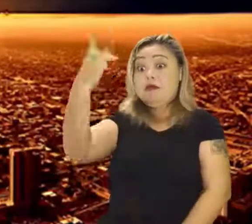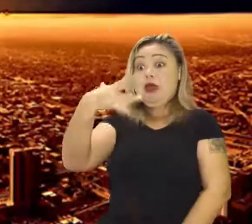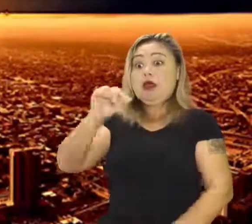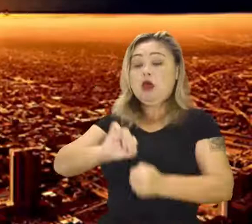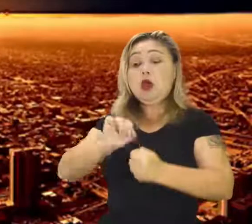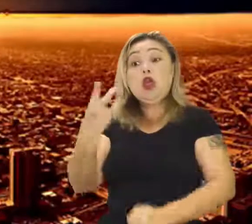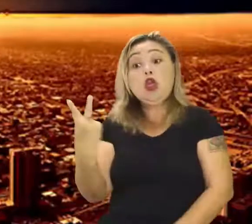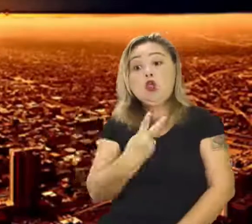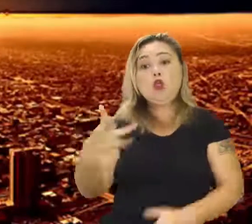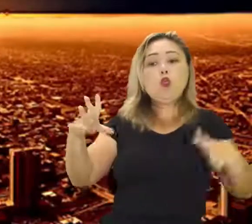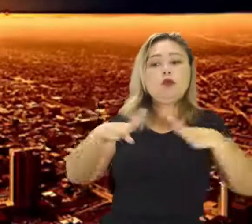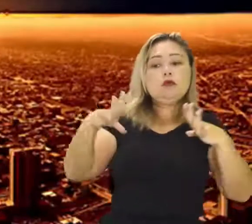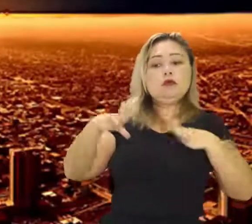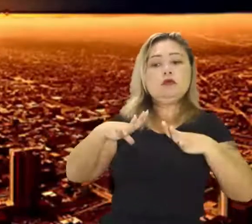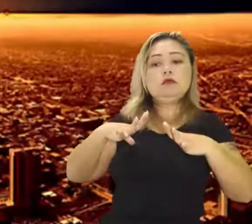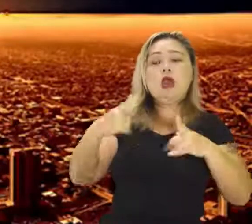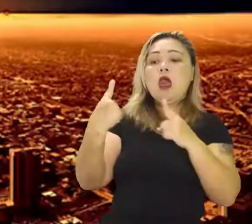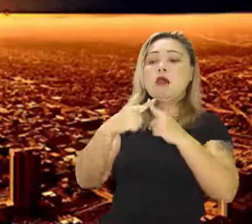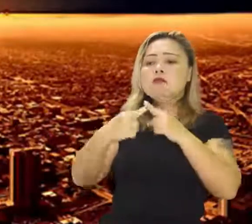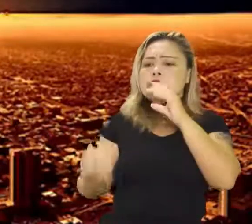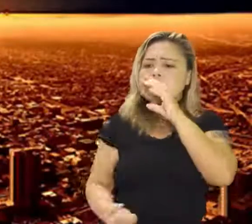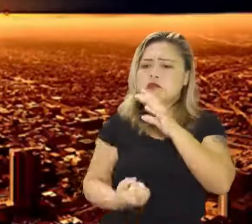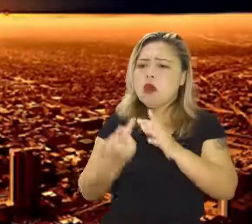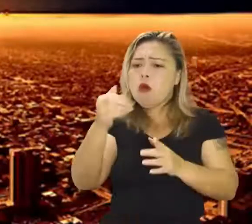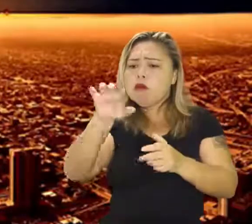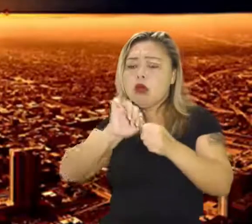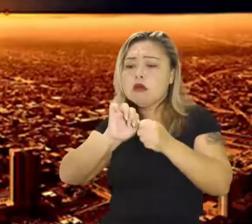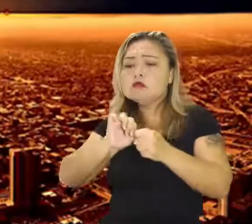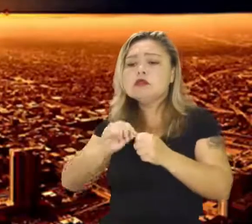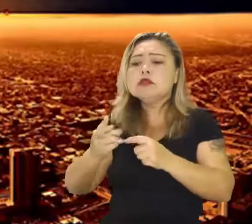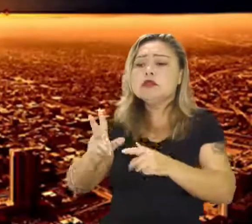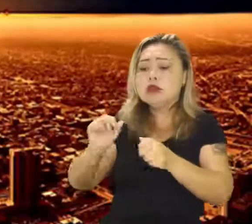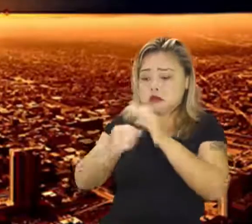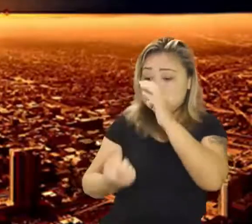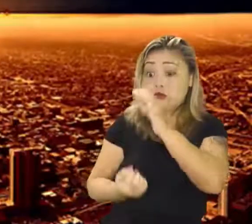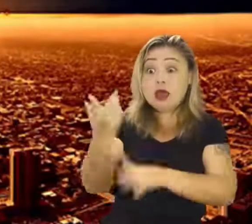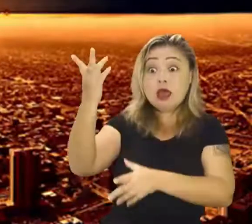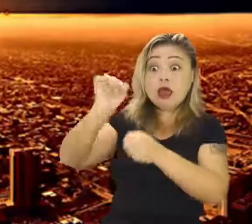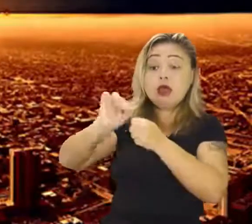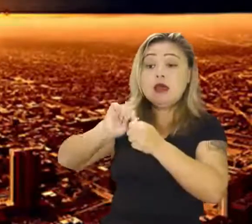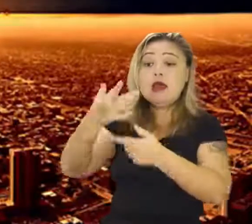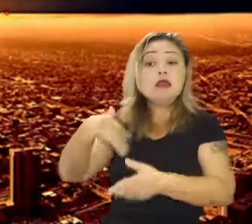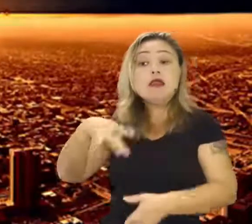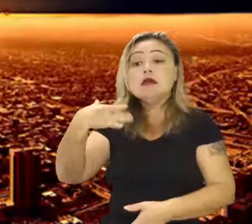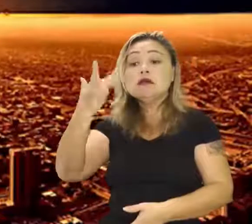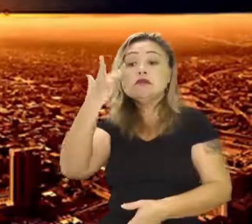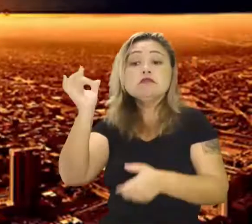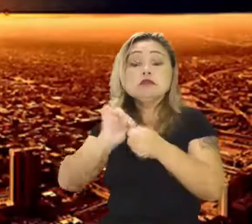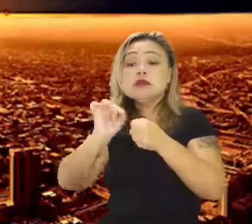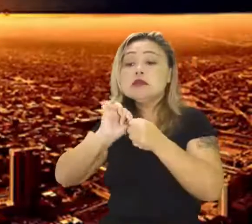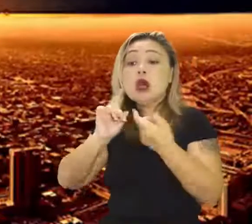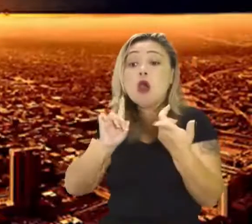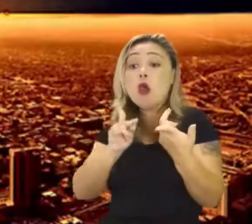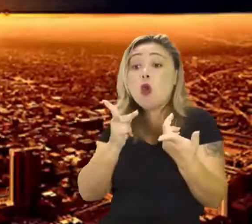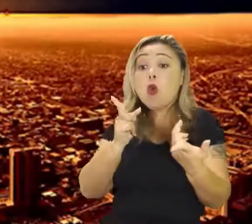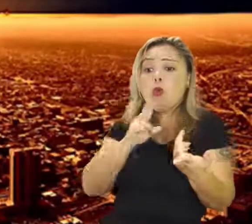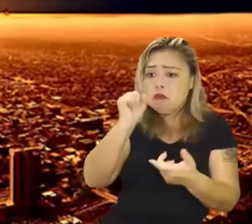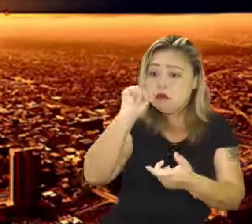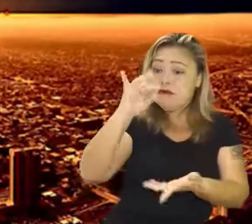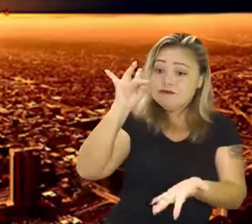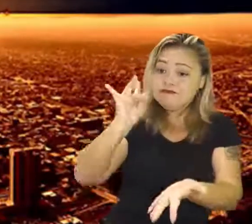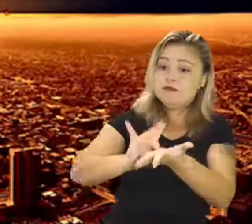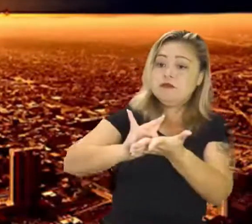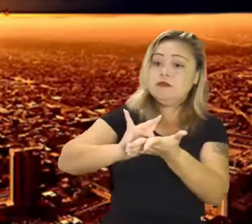2 cidades. Porque a bomba atômica ela tinha sido inventada, mas ninguém sabia ainda qual era o poderio de fato dela.